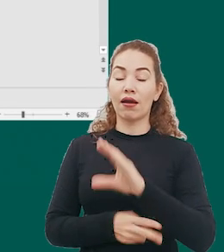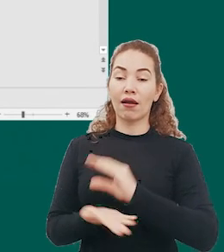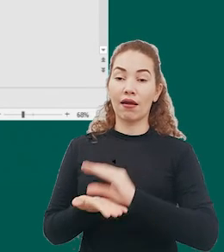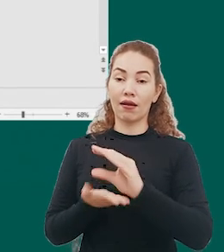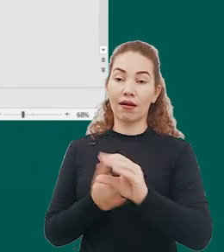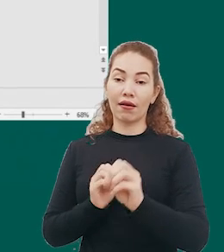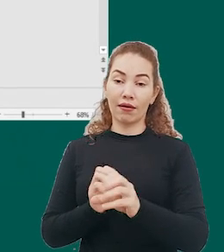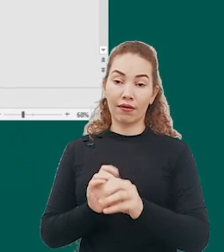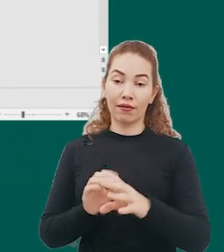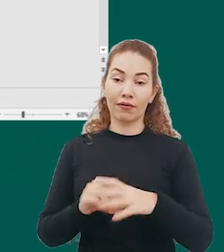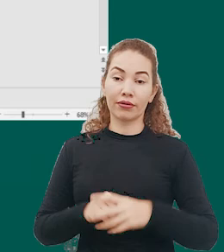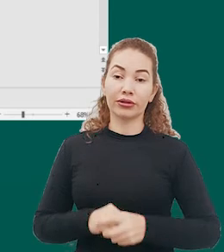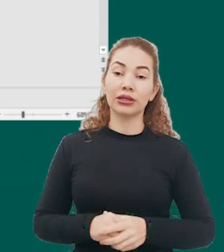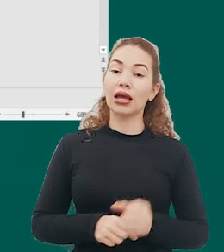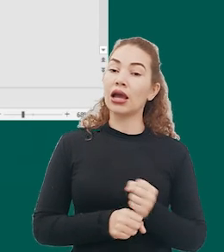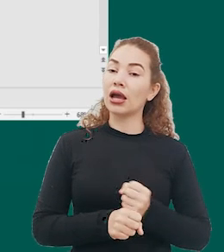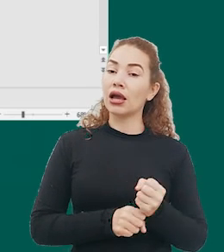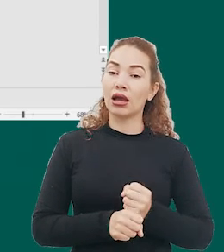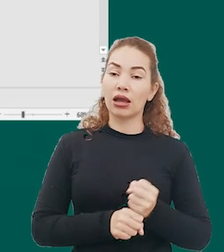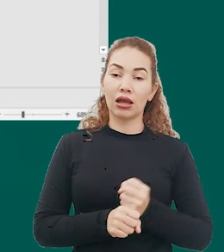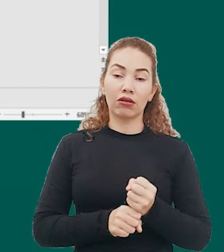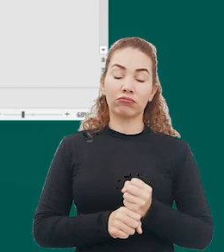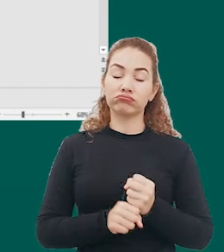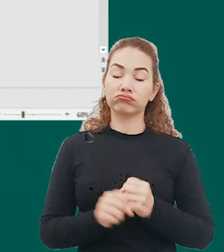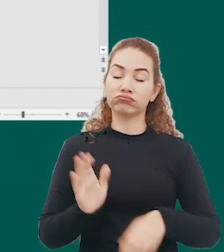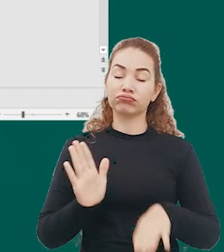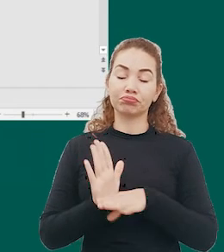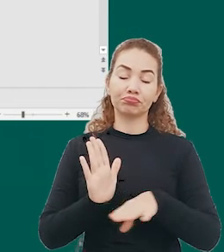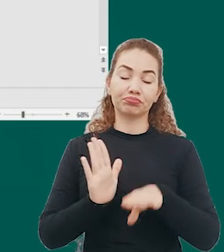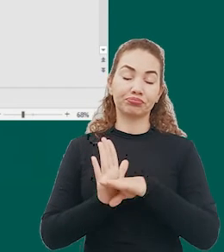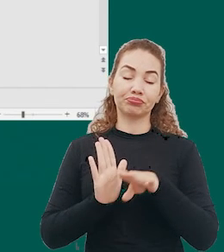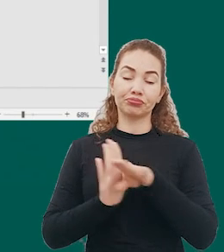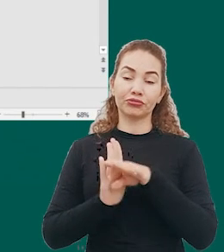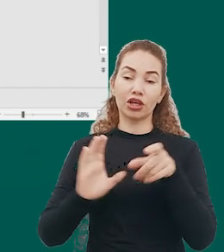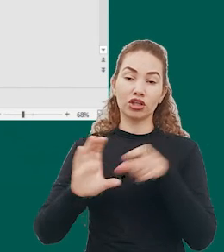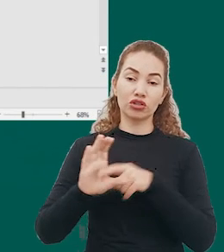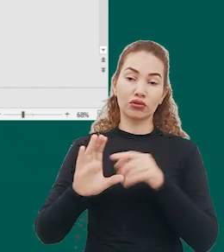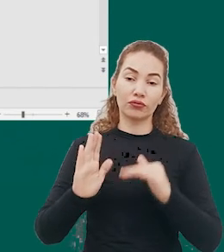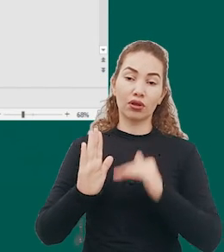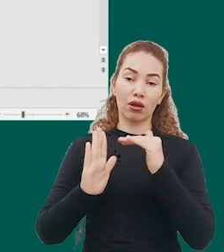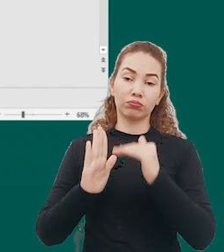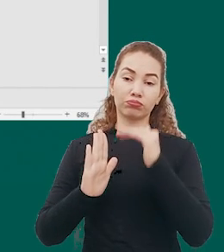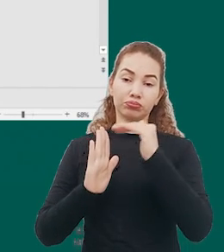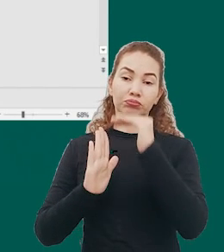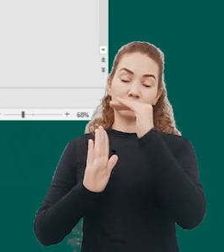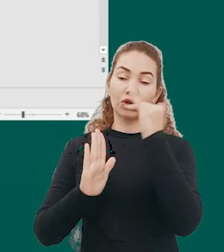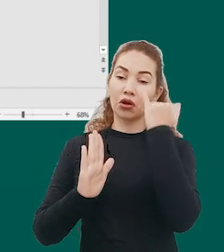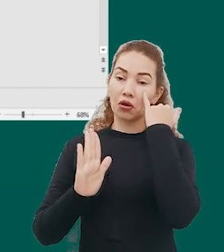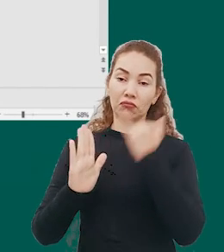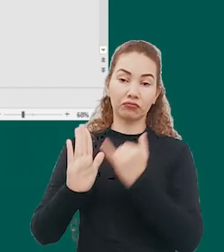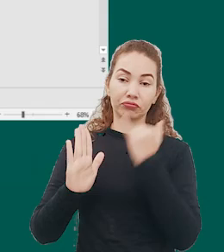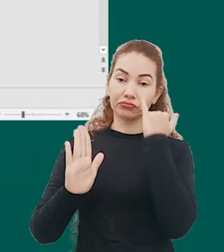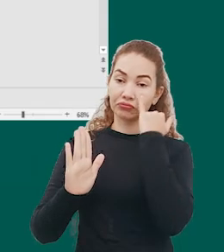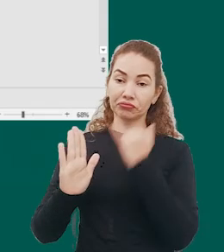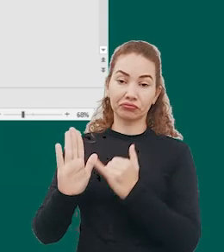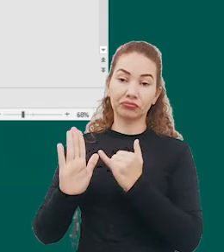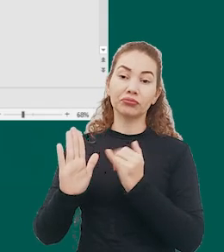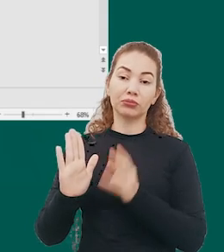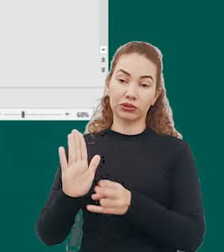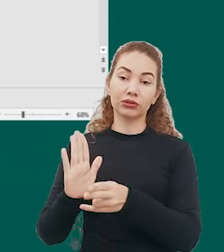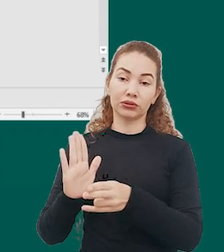educativo. Ano a ano, conforme essa dívida for aumentando, eu vou estar fazendo as informações atualizadas desse